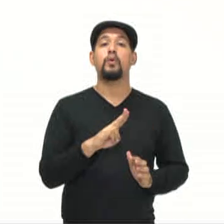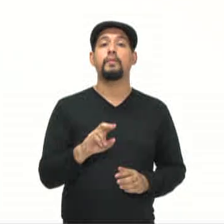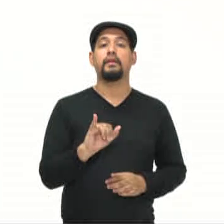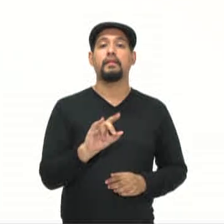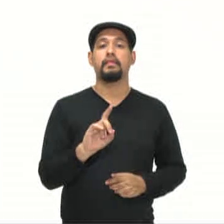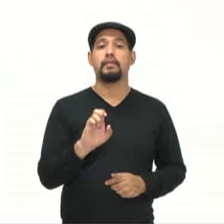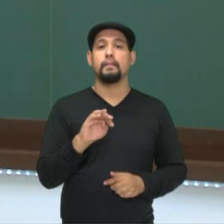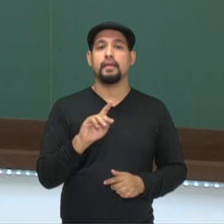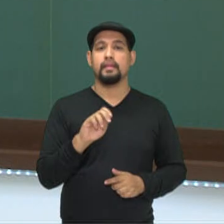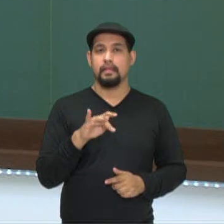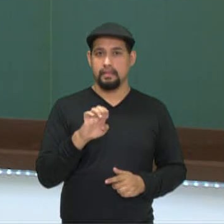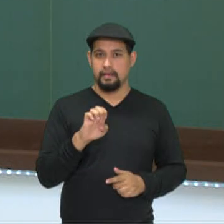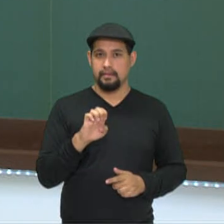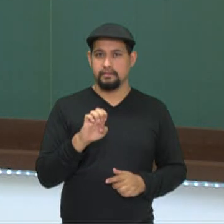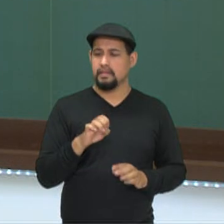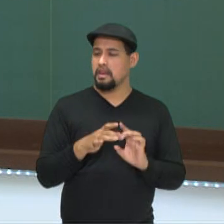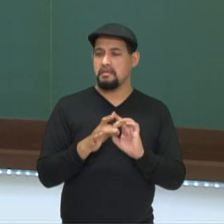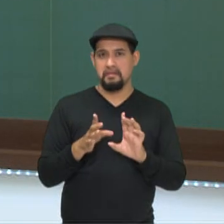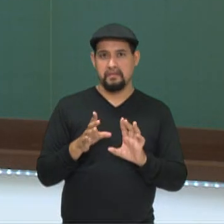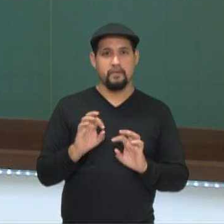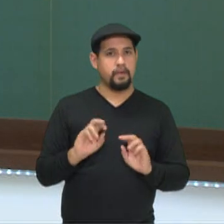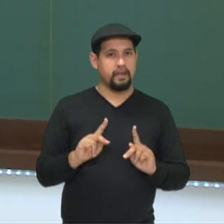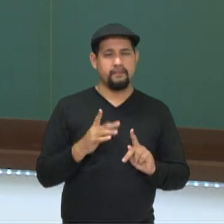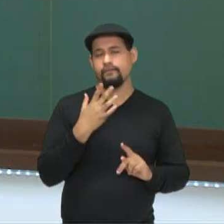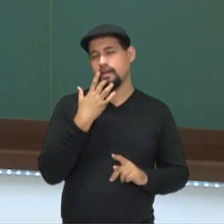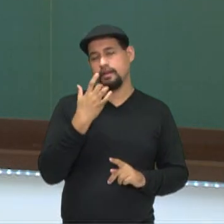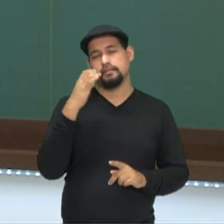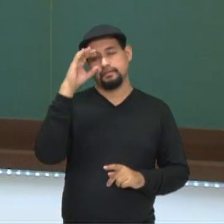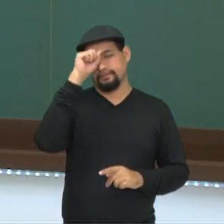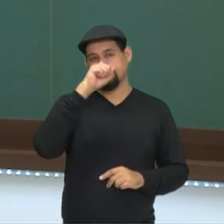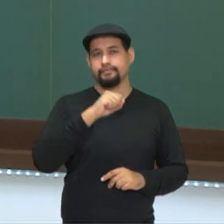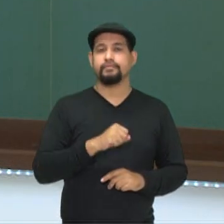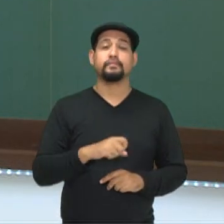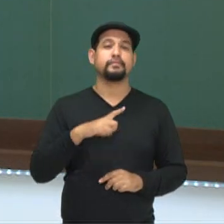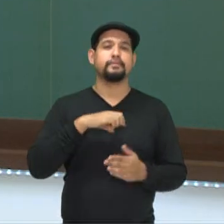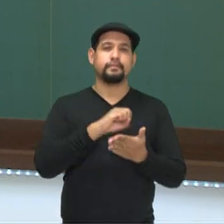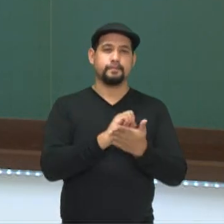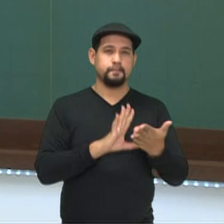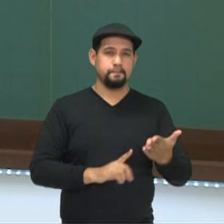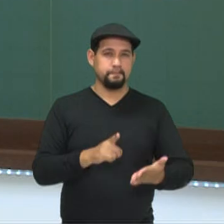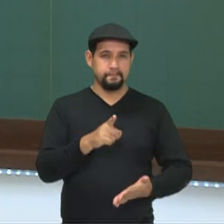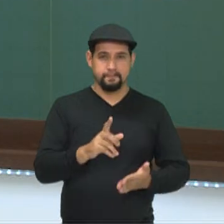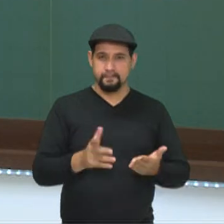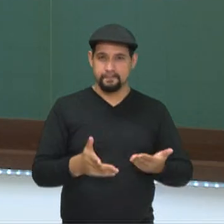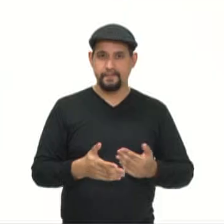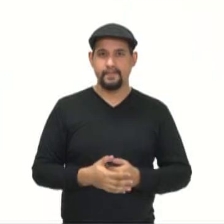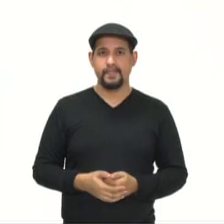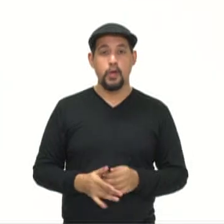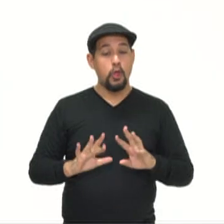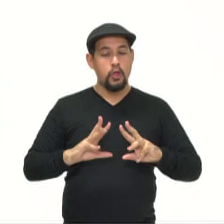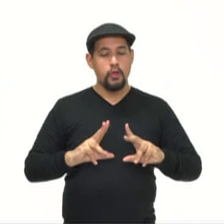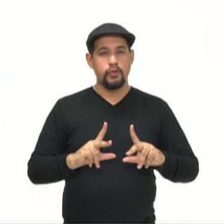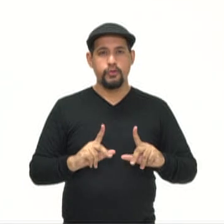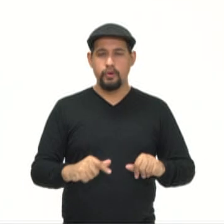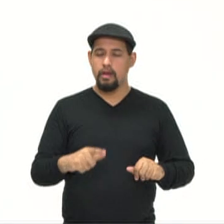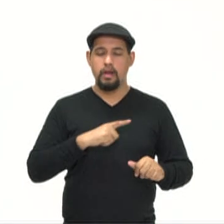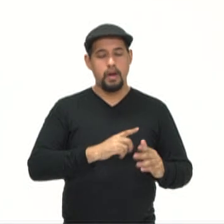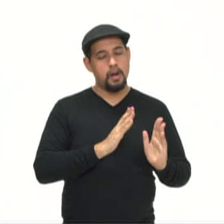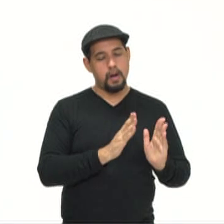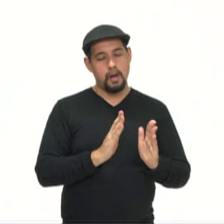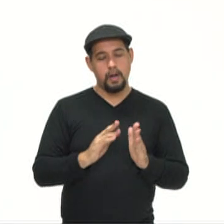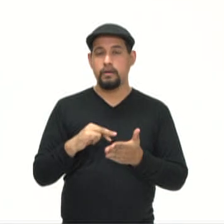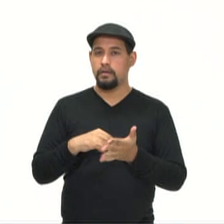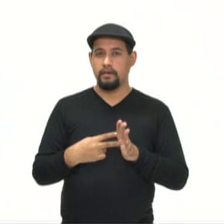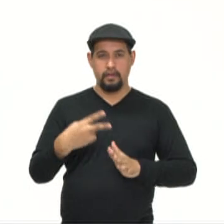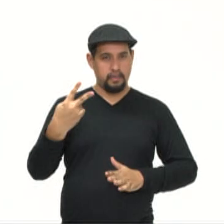independente. Ok? Fácil, né? Tem um exercício para você aqui, ó. Todas as equações seguintes são do segundo